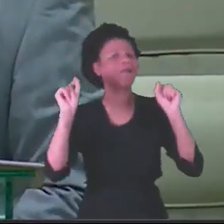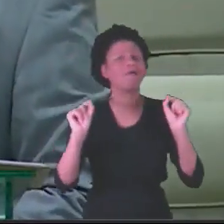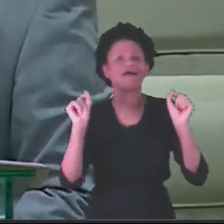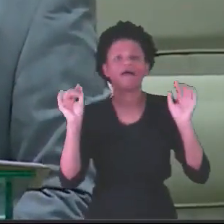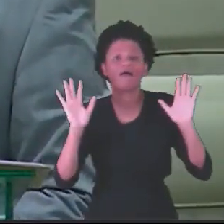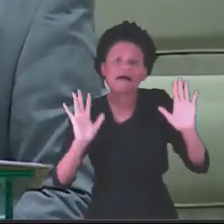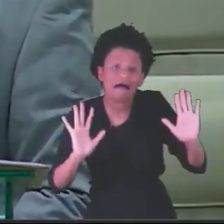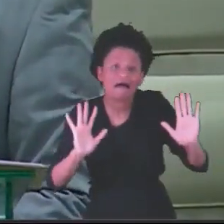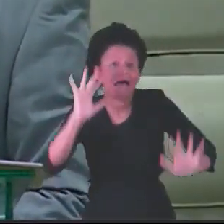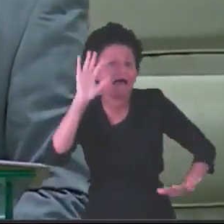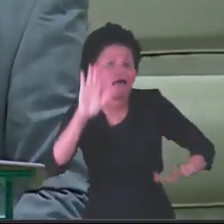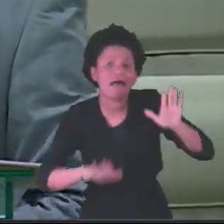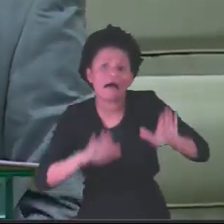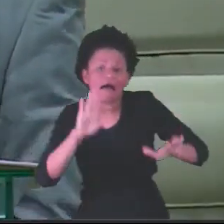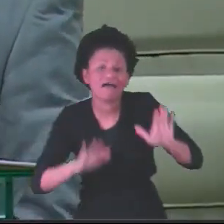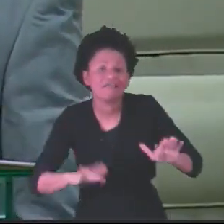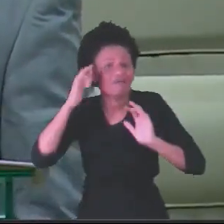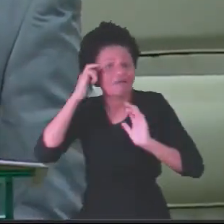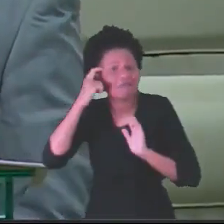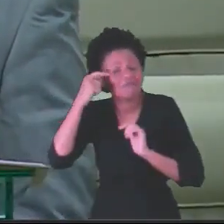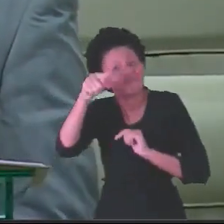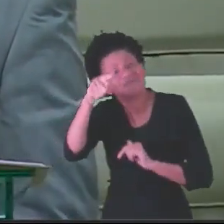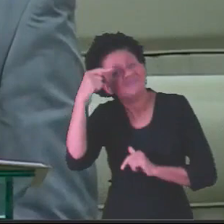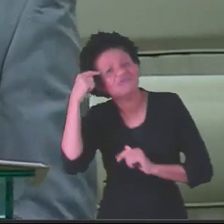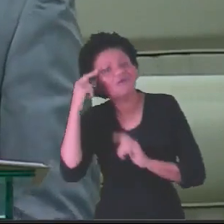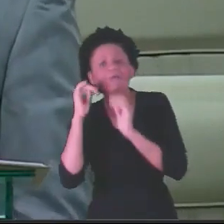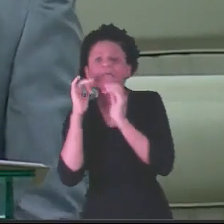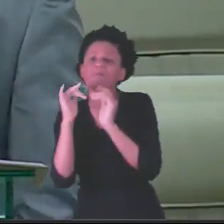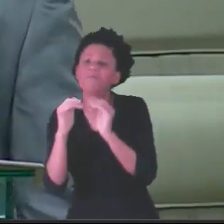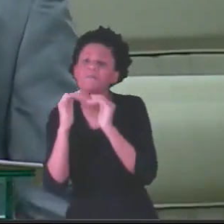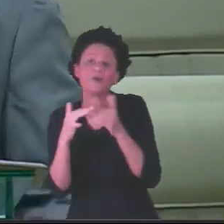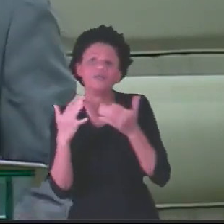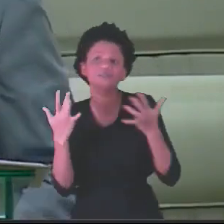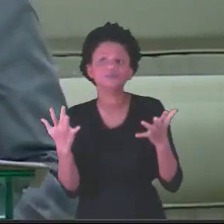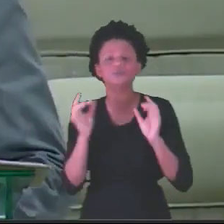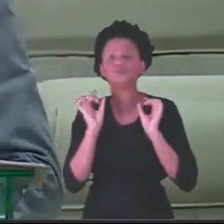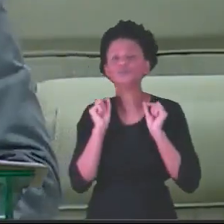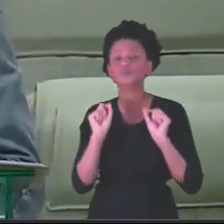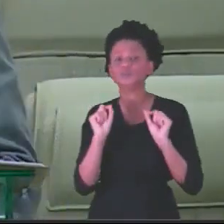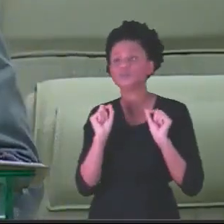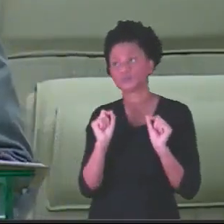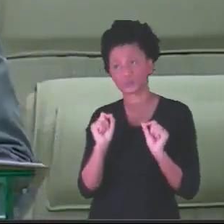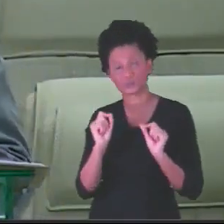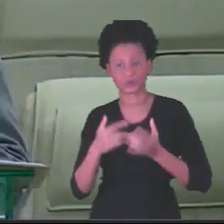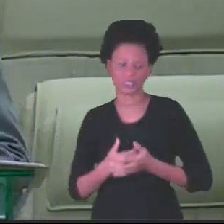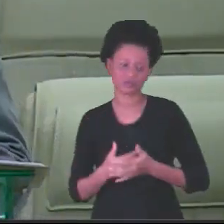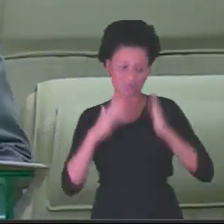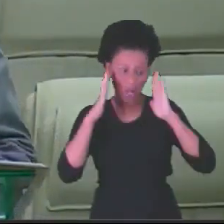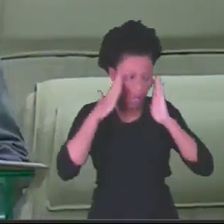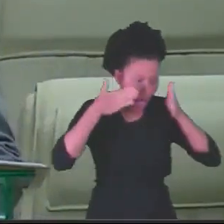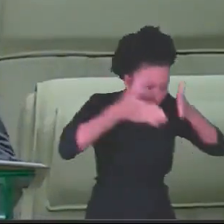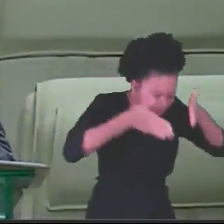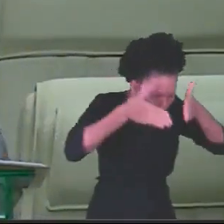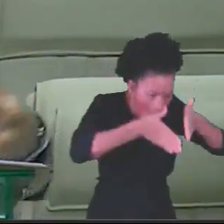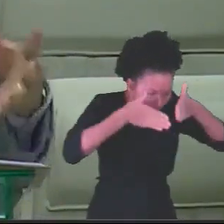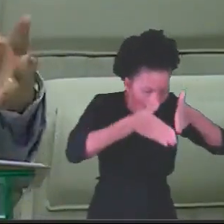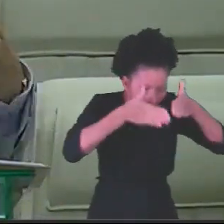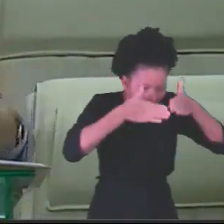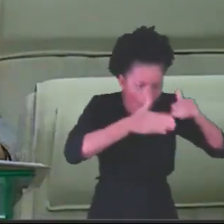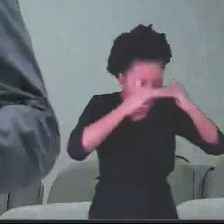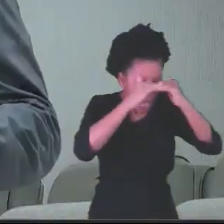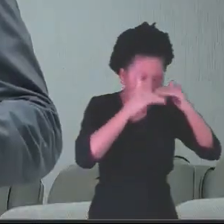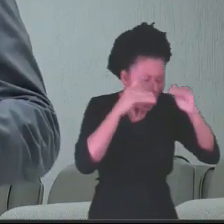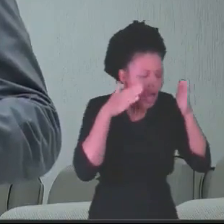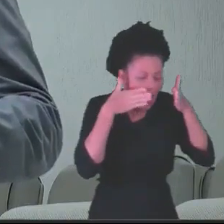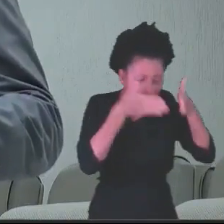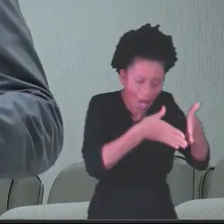e às vezes as nossas exatamente isso estão voltadas para algumas coisas e